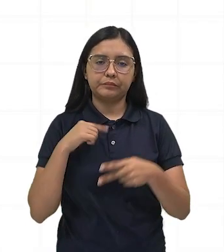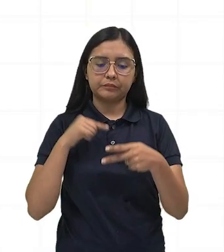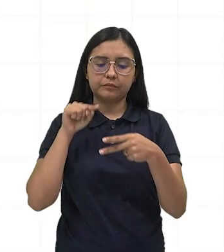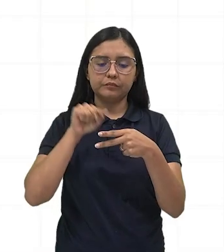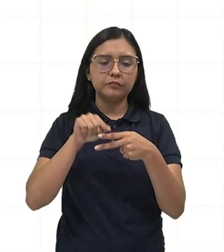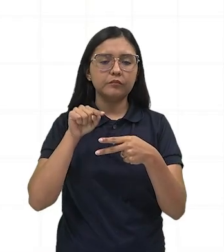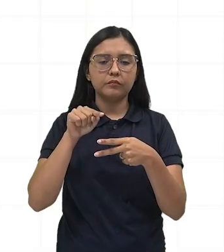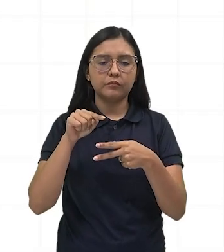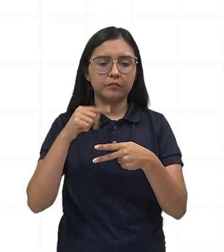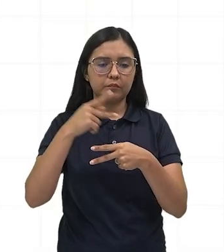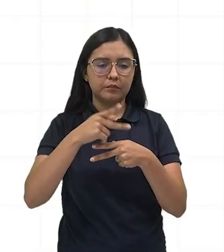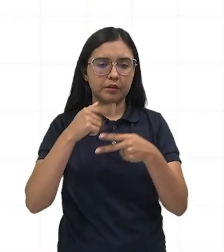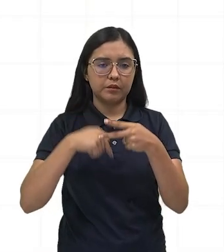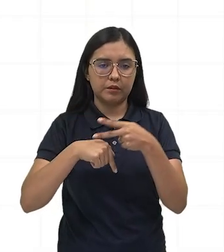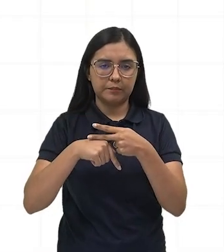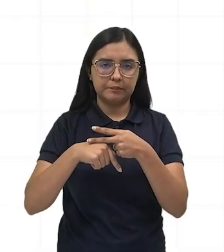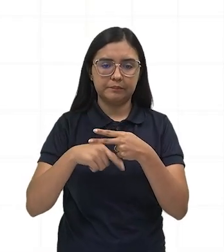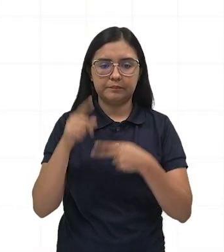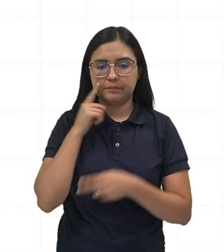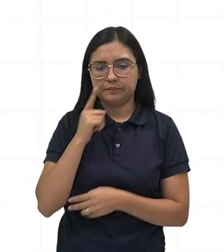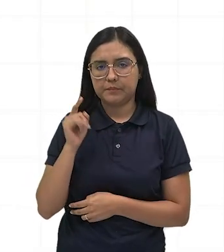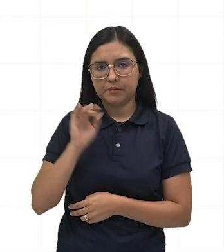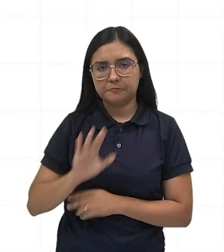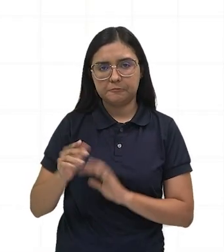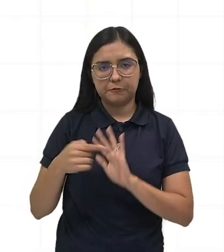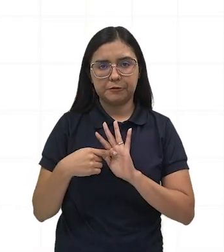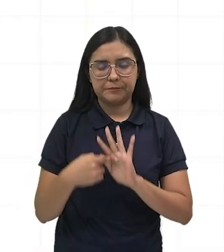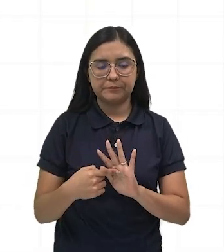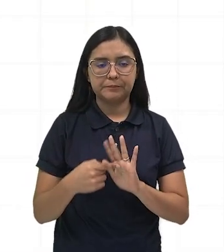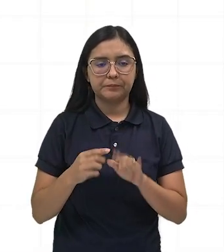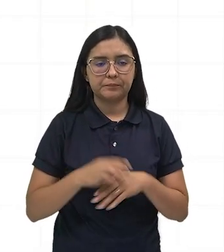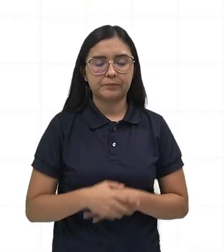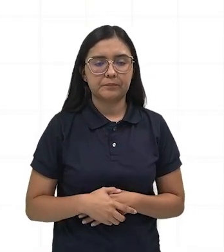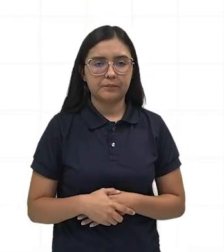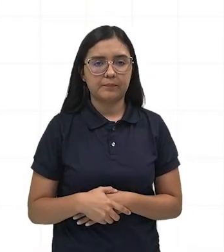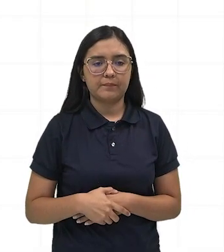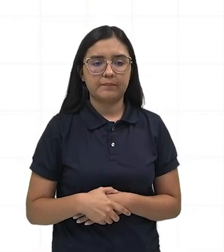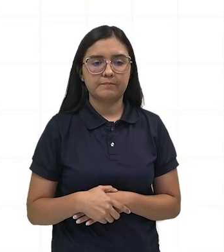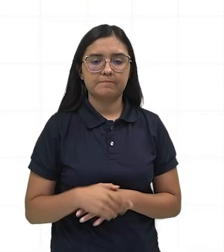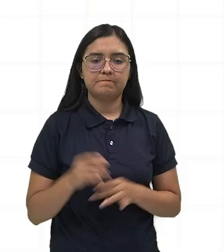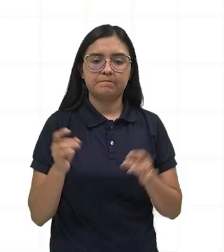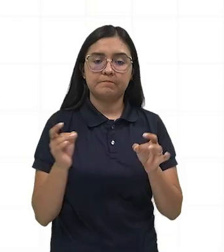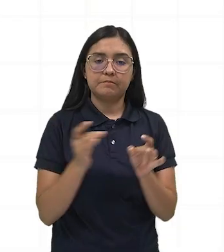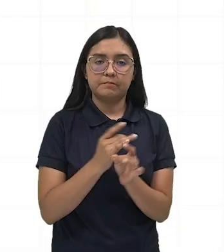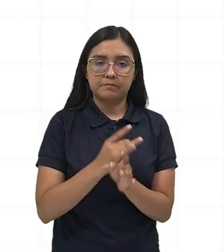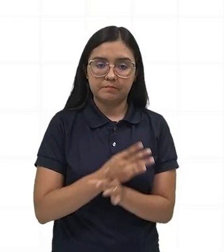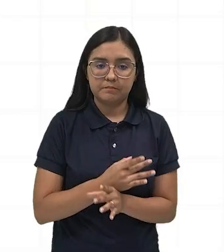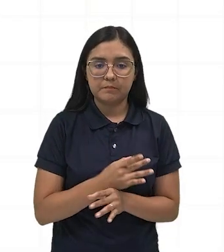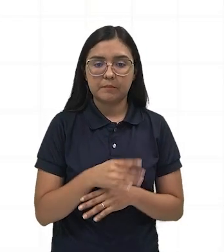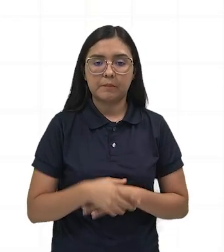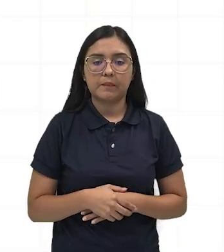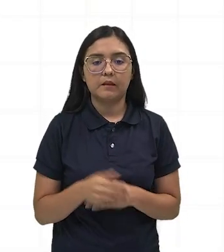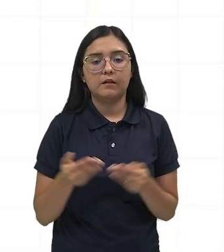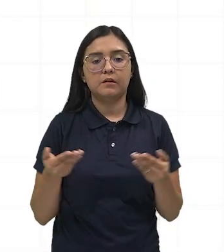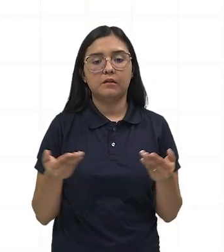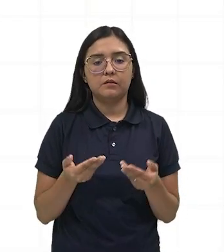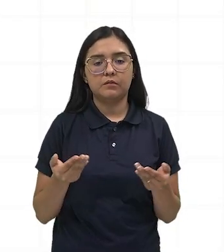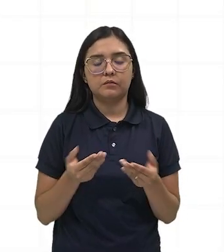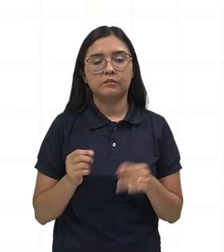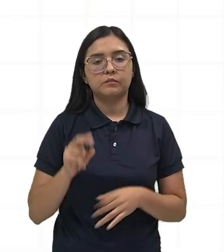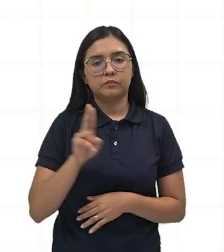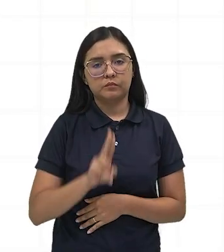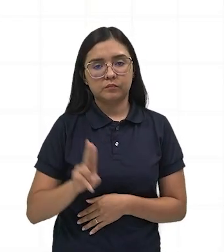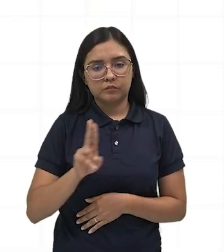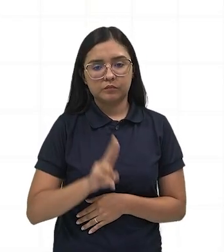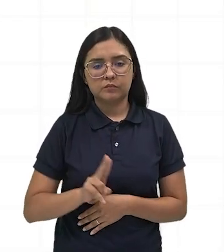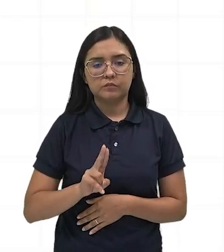pontos P e Q. Ok? Feito isso, agora, com a